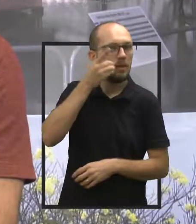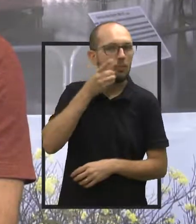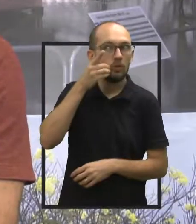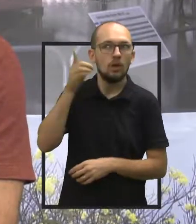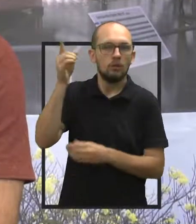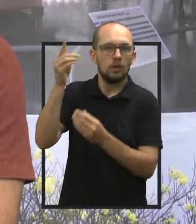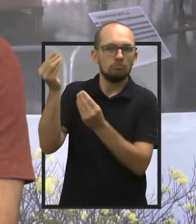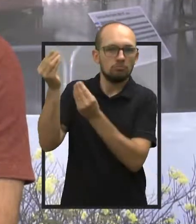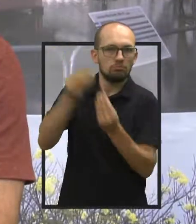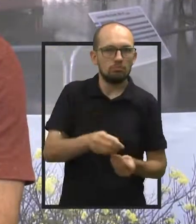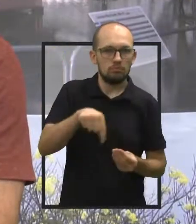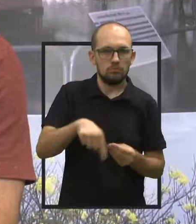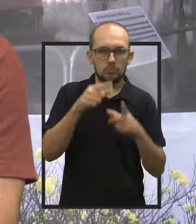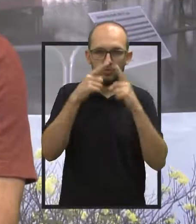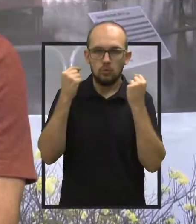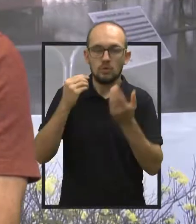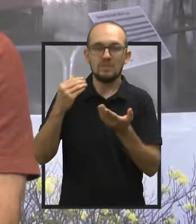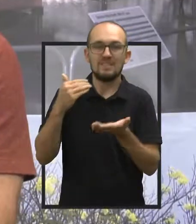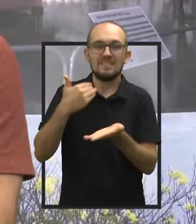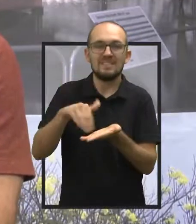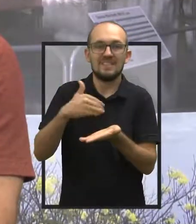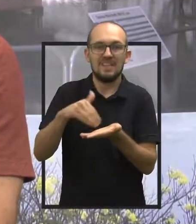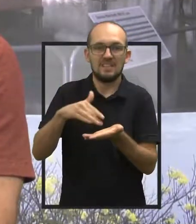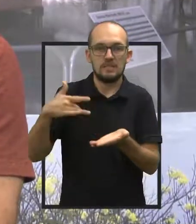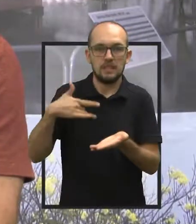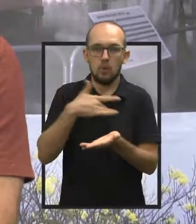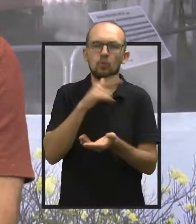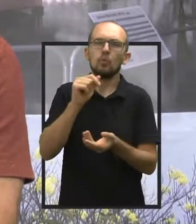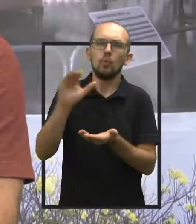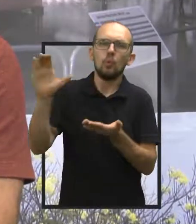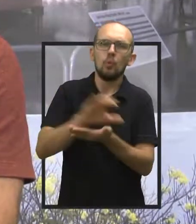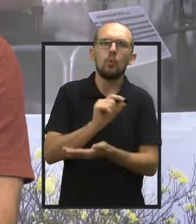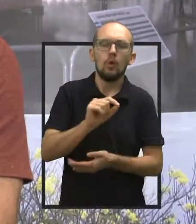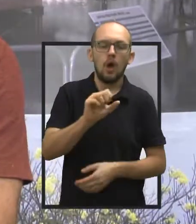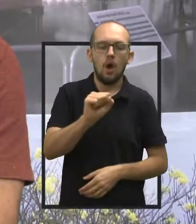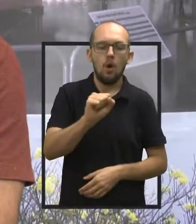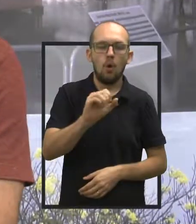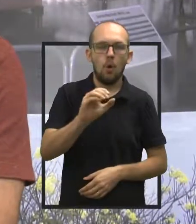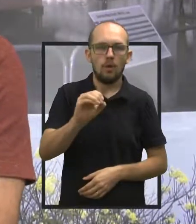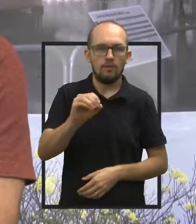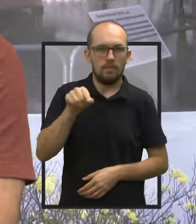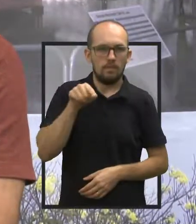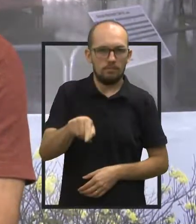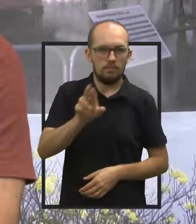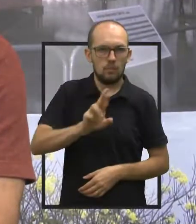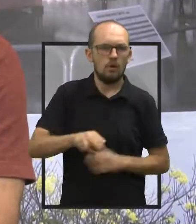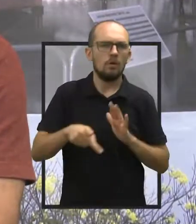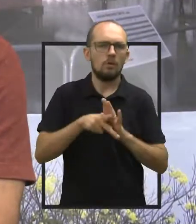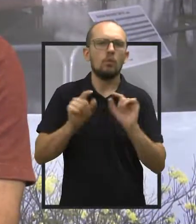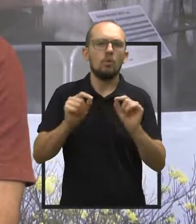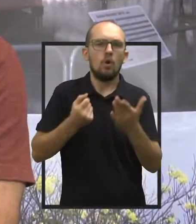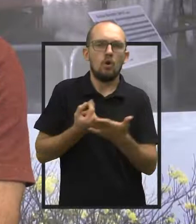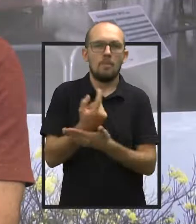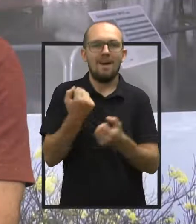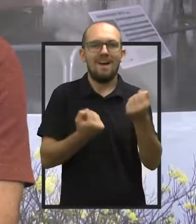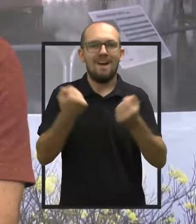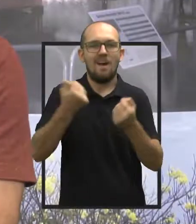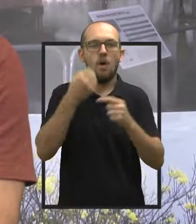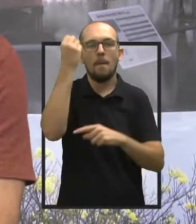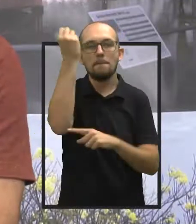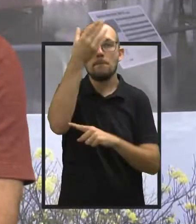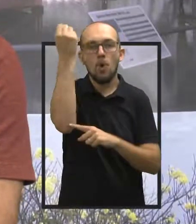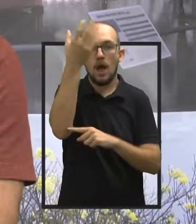a Secretaria de Saúde de Jaú, R$80 mil para aquisição de uma nova ambulância. Esse recurso já